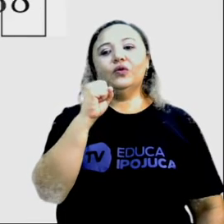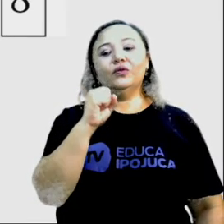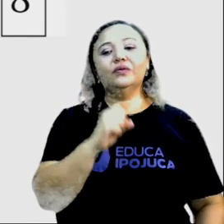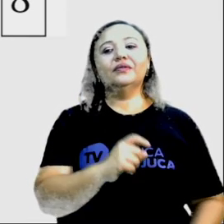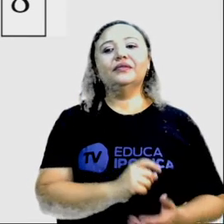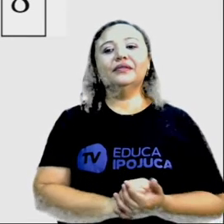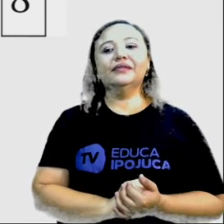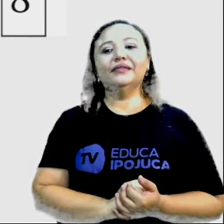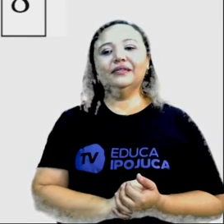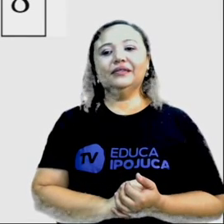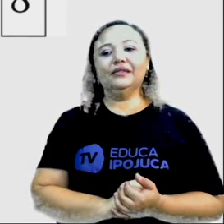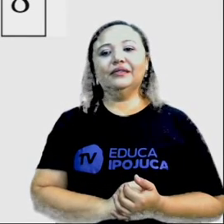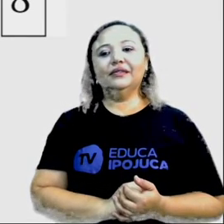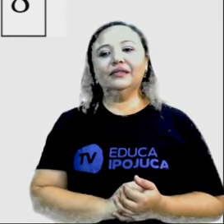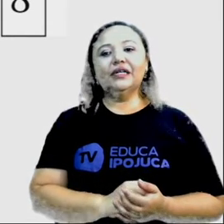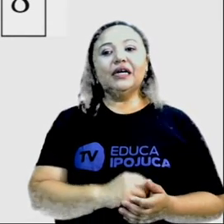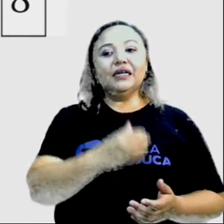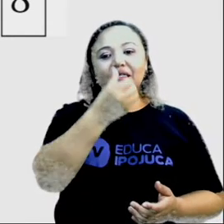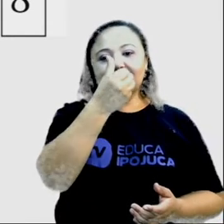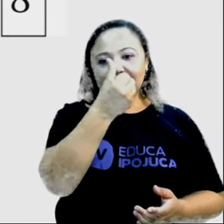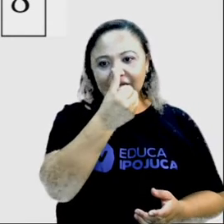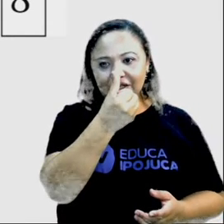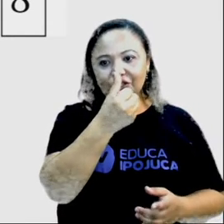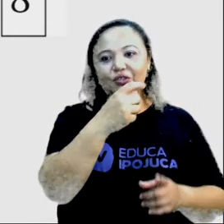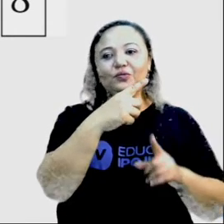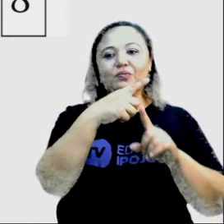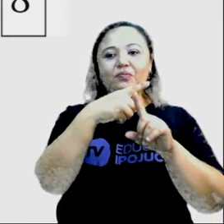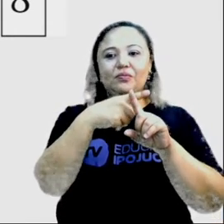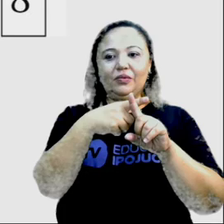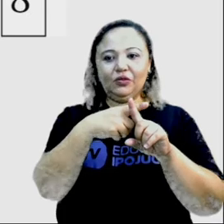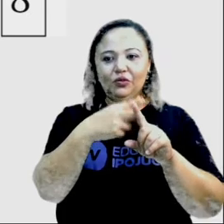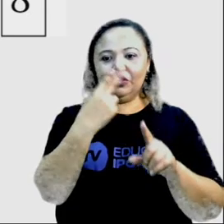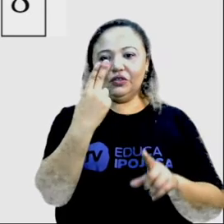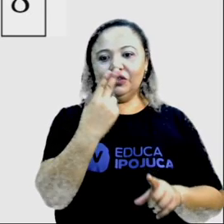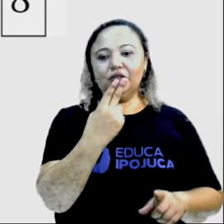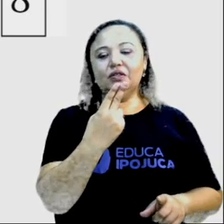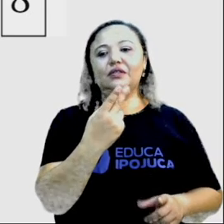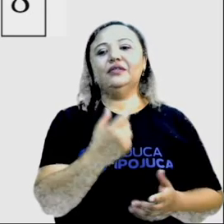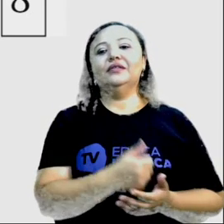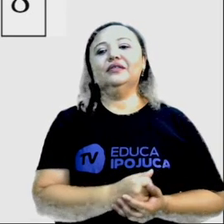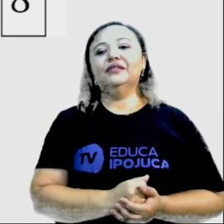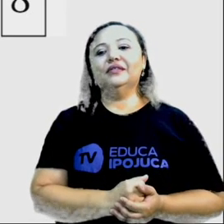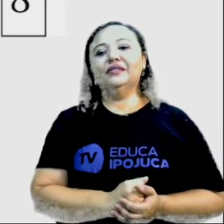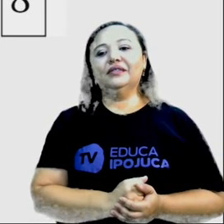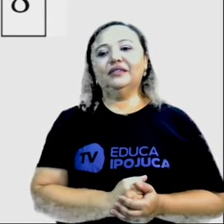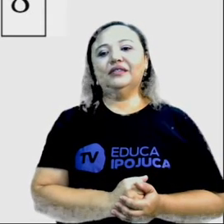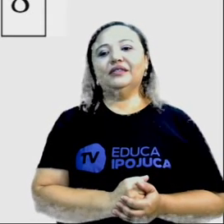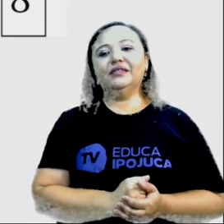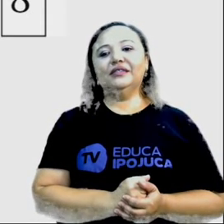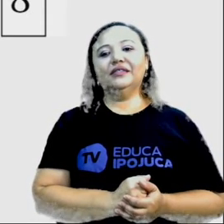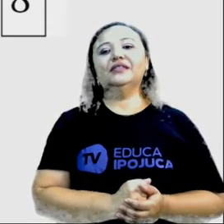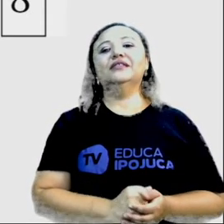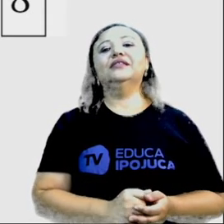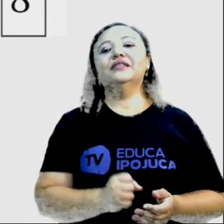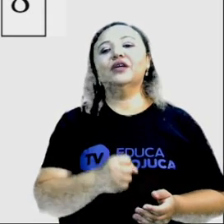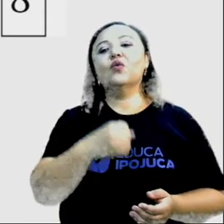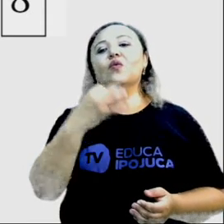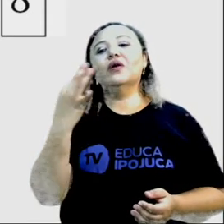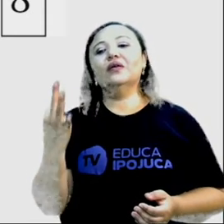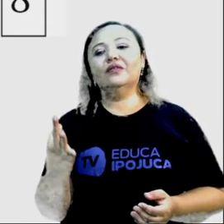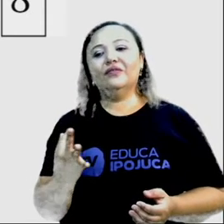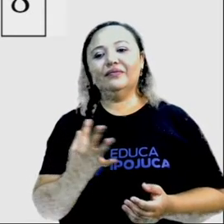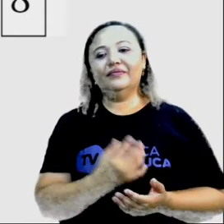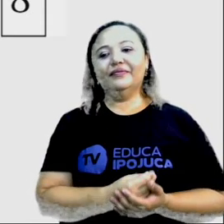8. Muito bem, criançada. E 6 com mais 2, que está lá na casa da dezena. Quanto